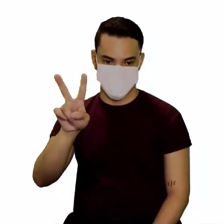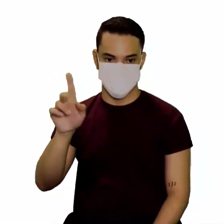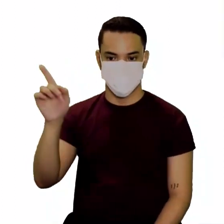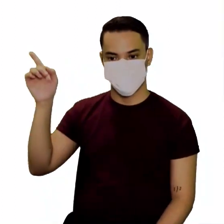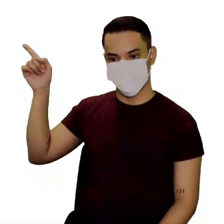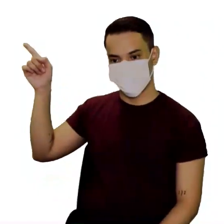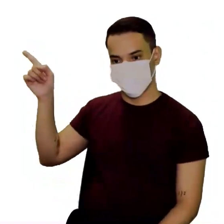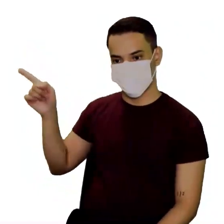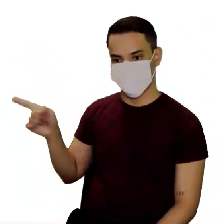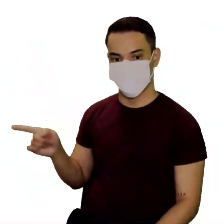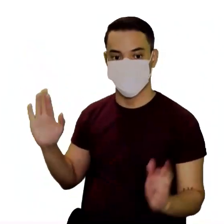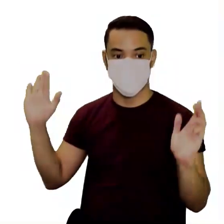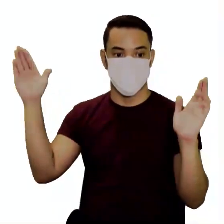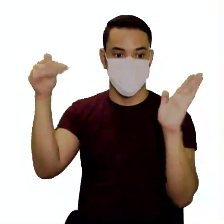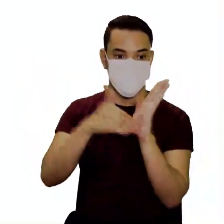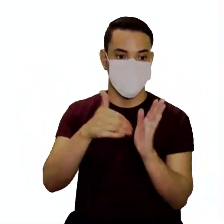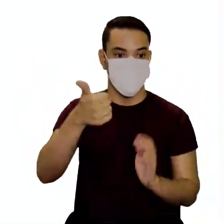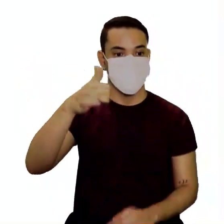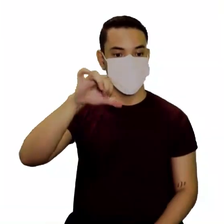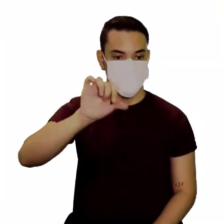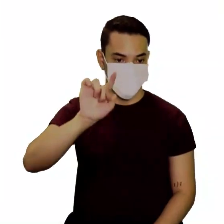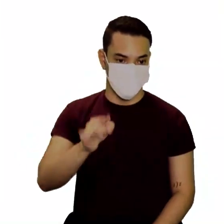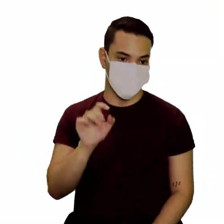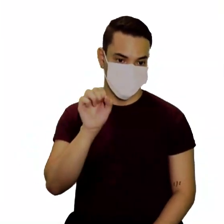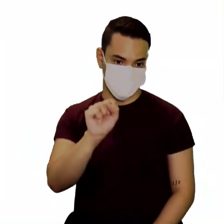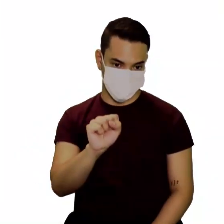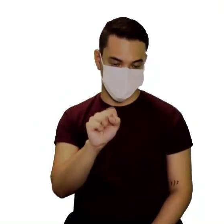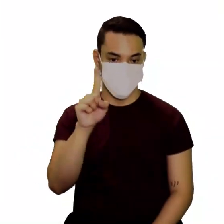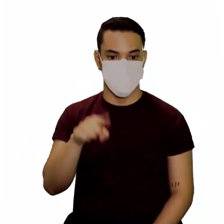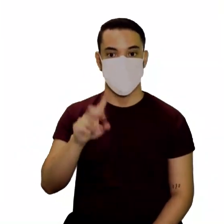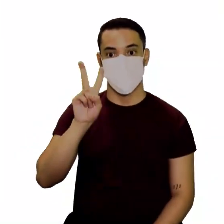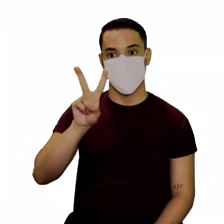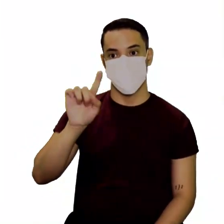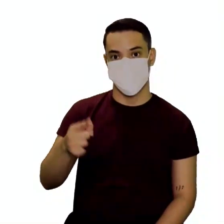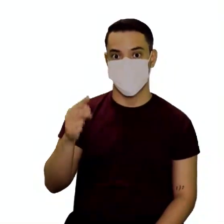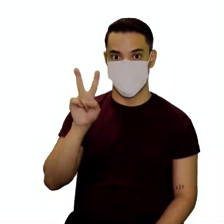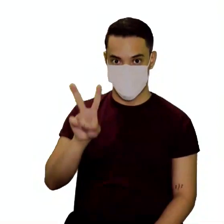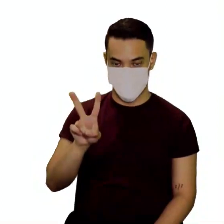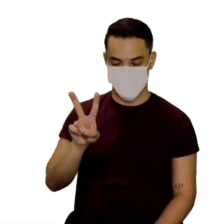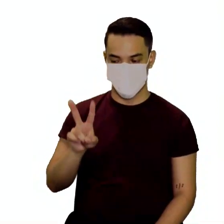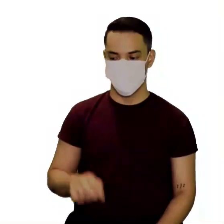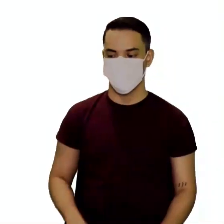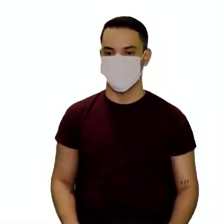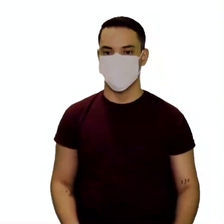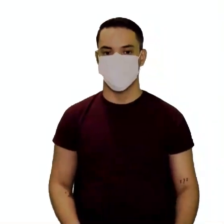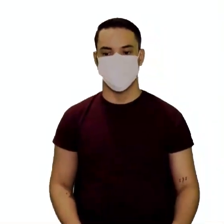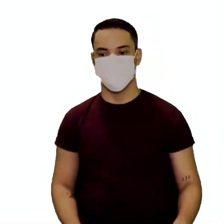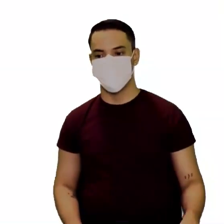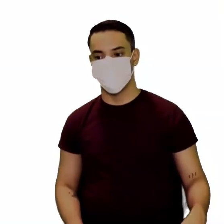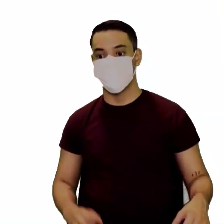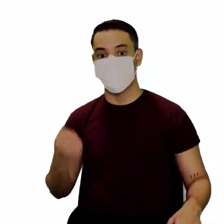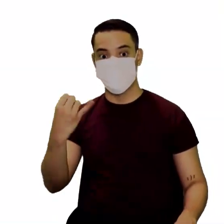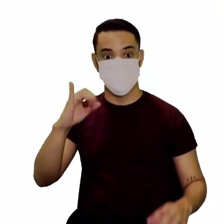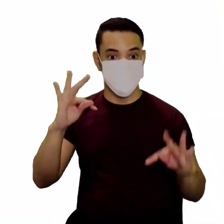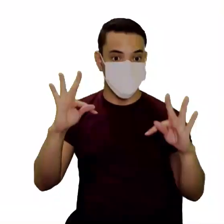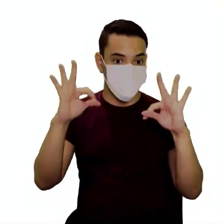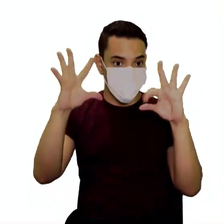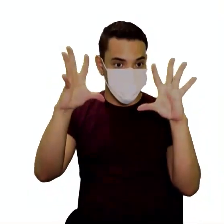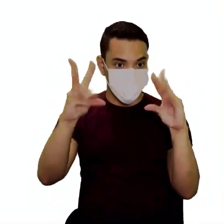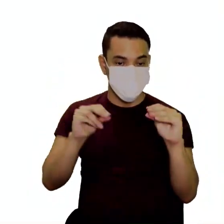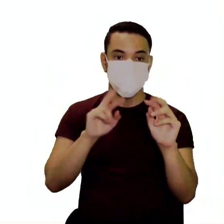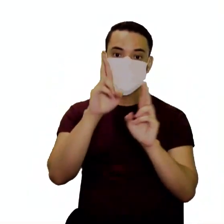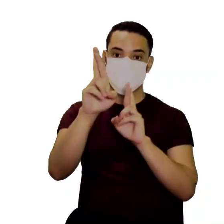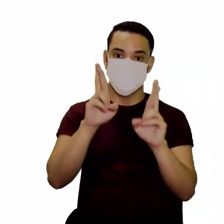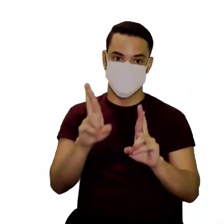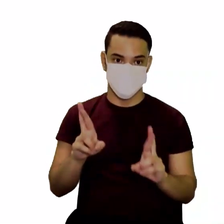2,2. Até o 19,8 dividido para 9, 2,2. Não é 2,5. Então, se todos os resultados